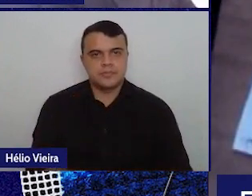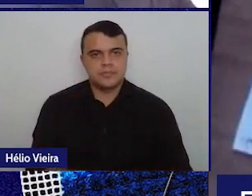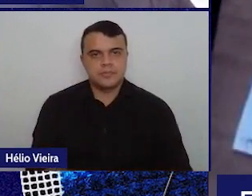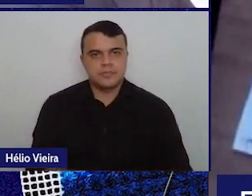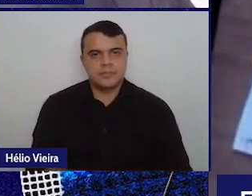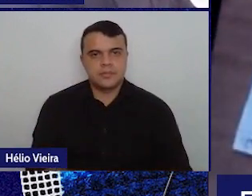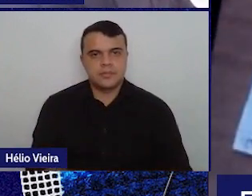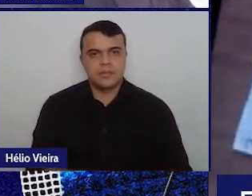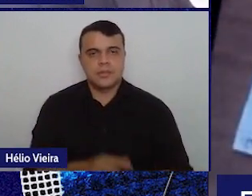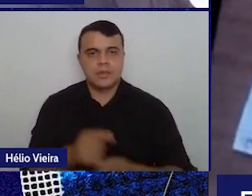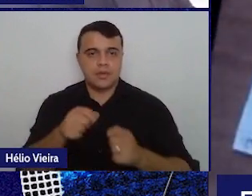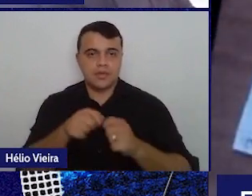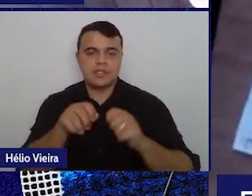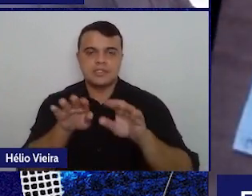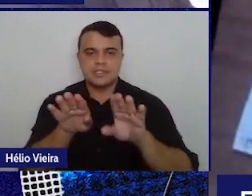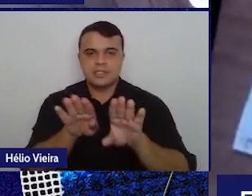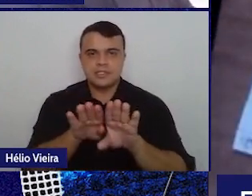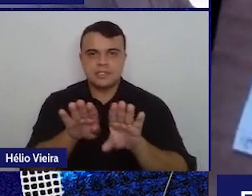Posso trabalhar também as